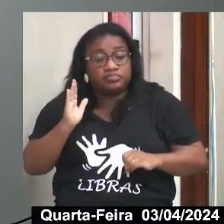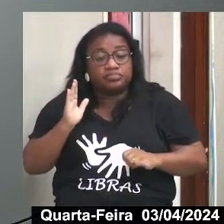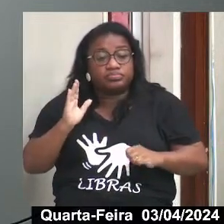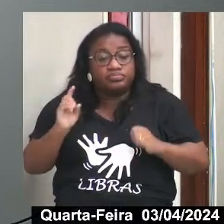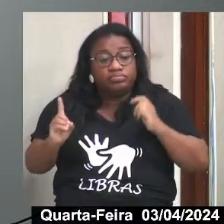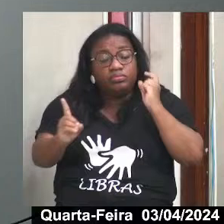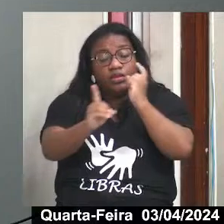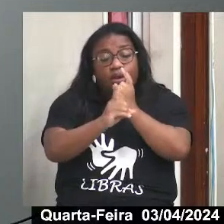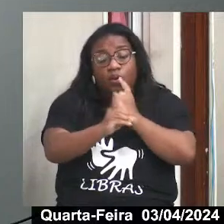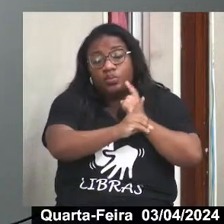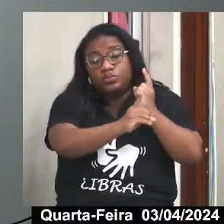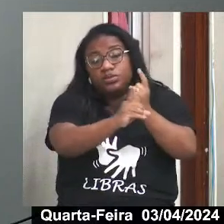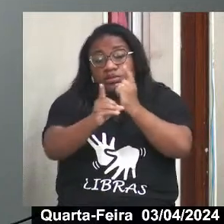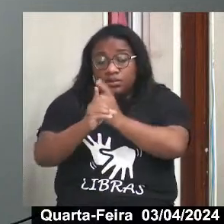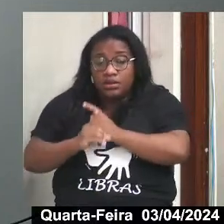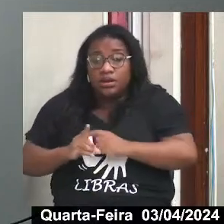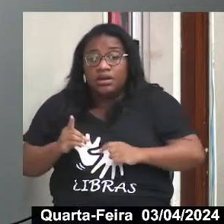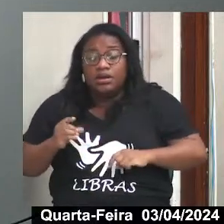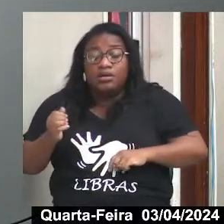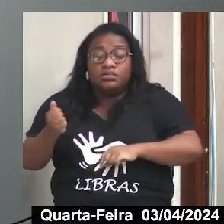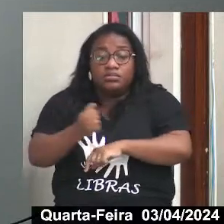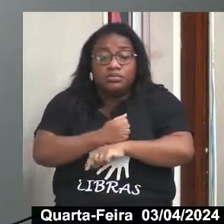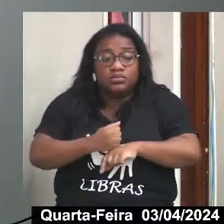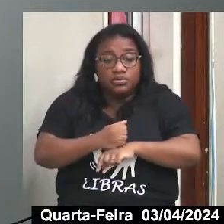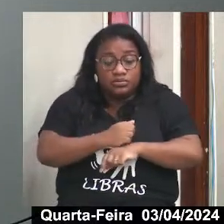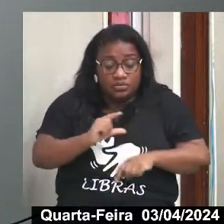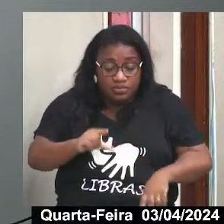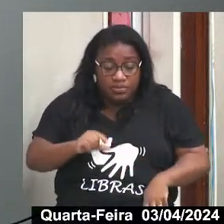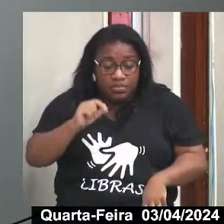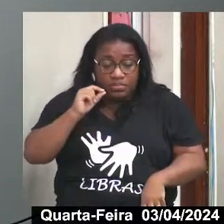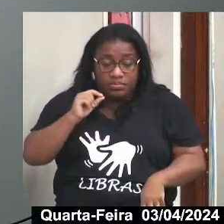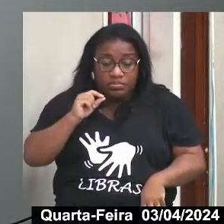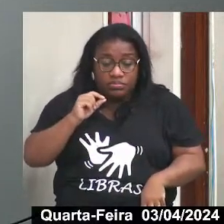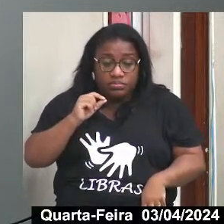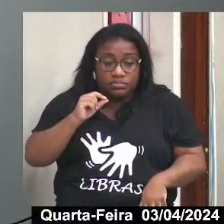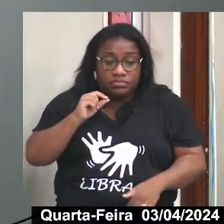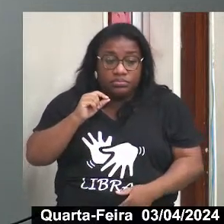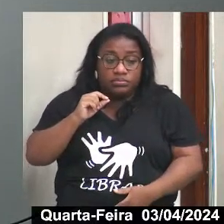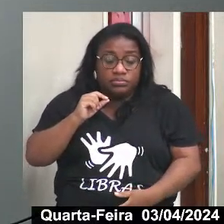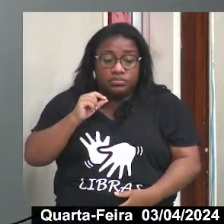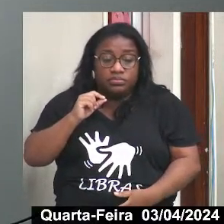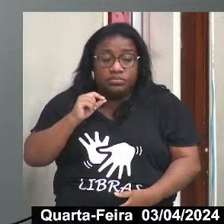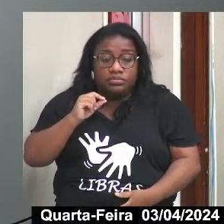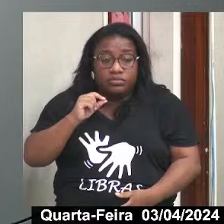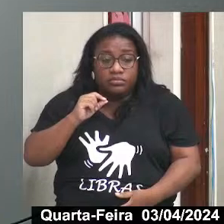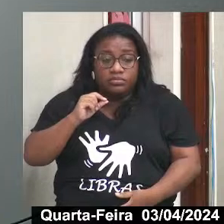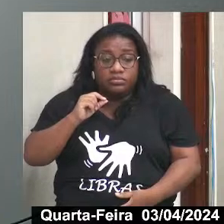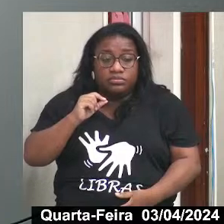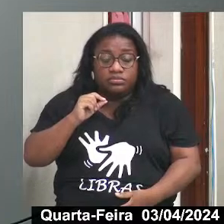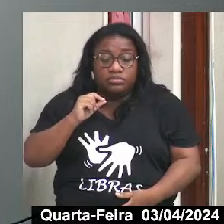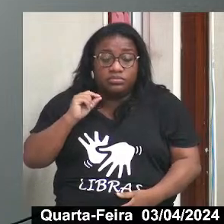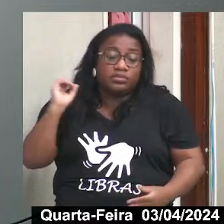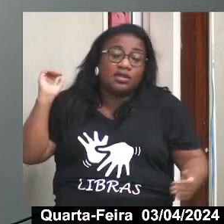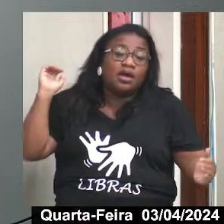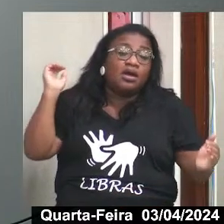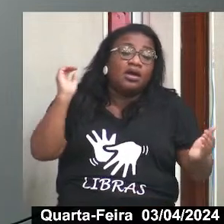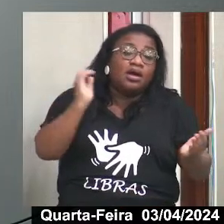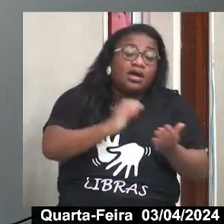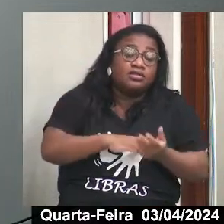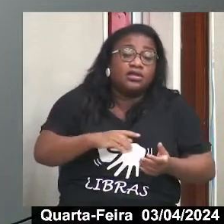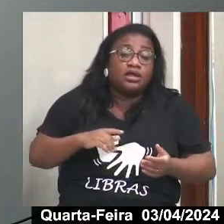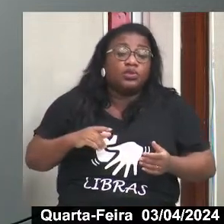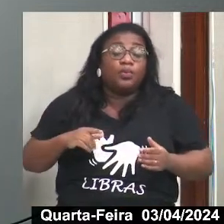né, encontrar profissionais que são profissionais específicos, né, para as terapias. Até